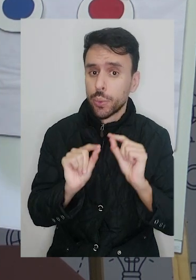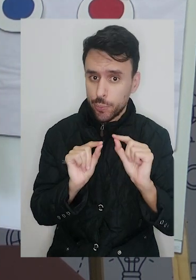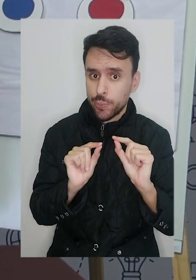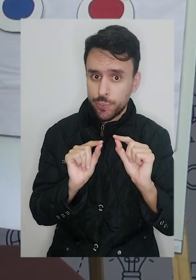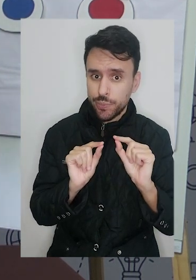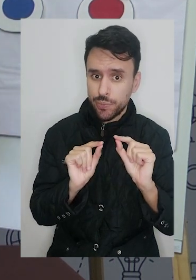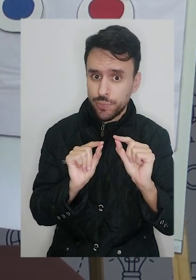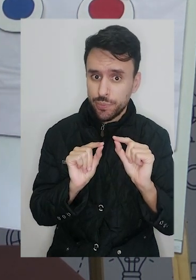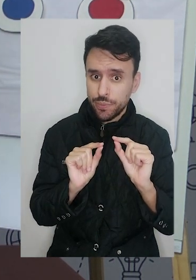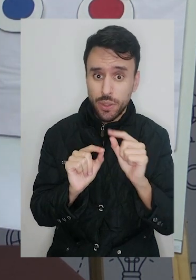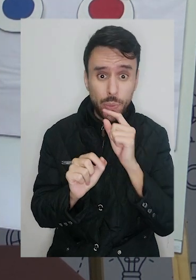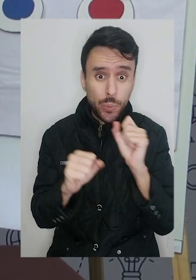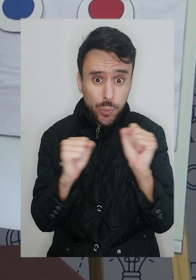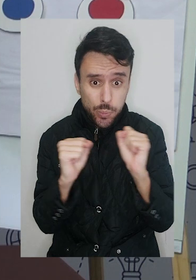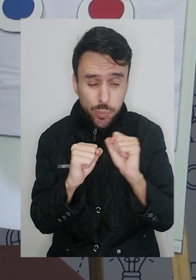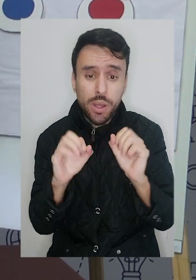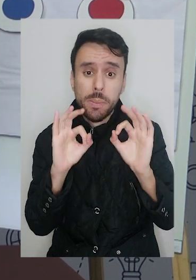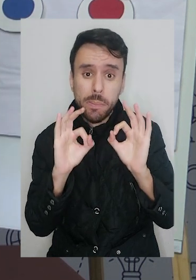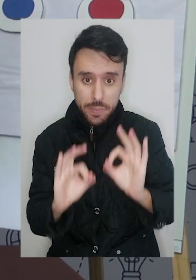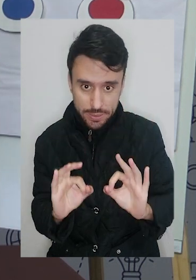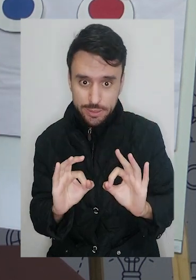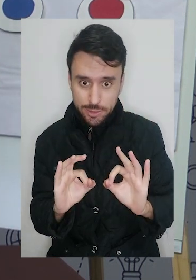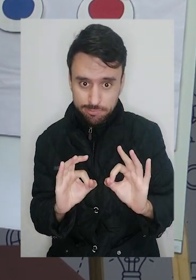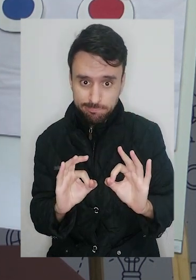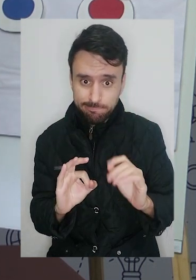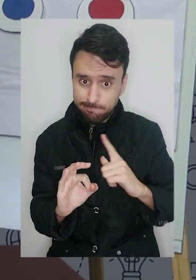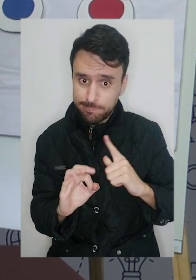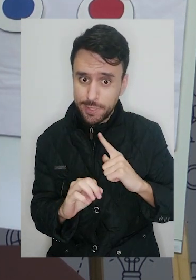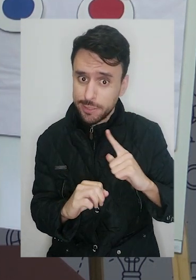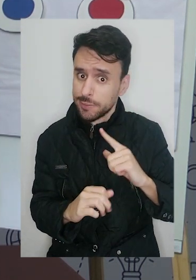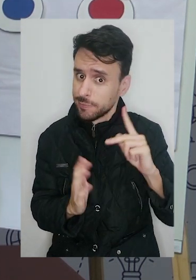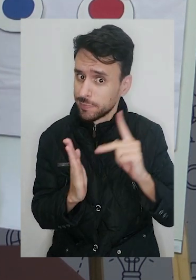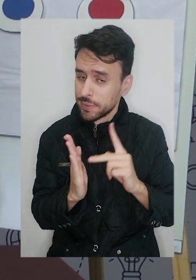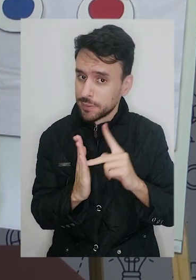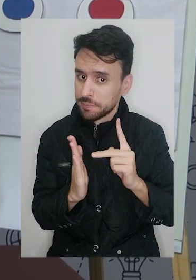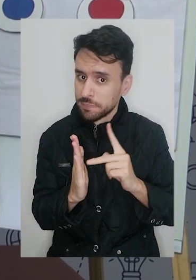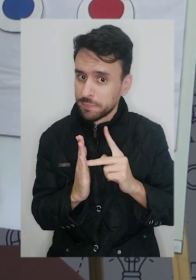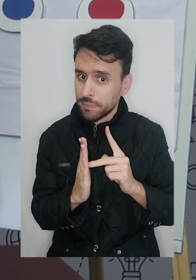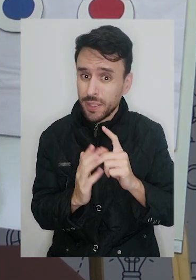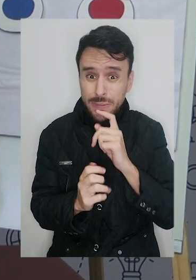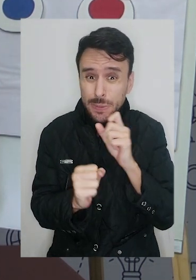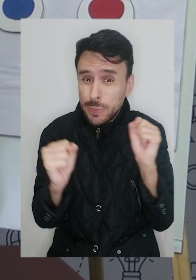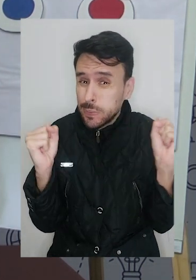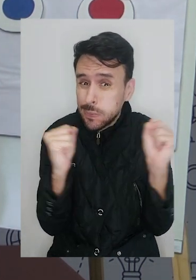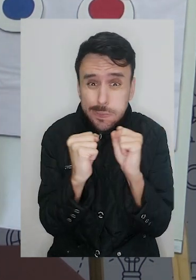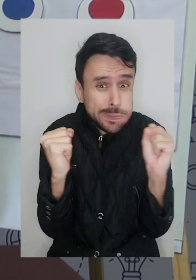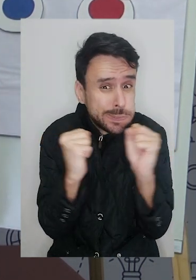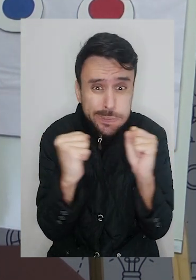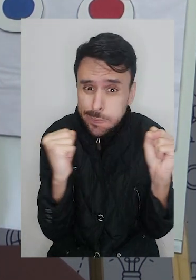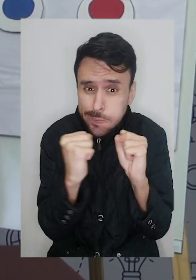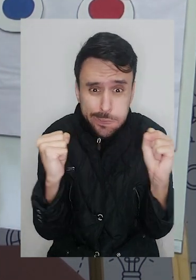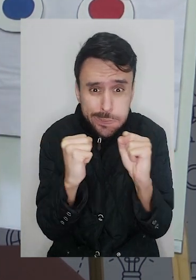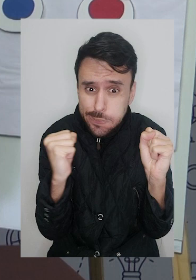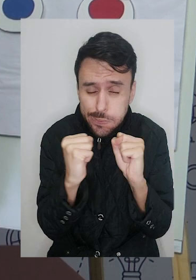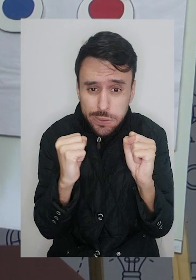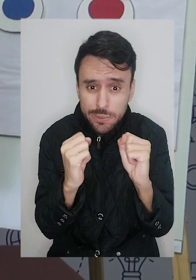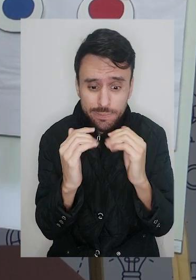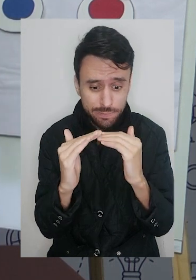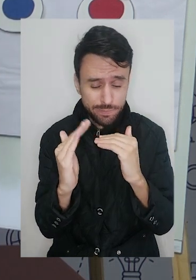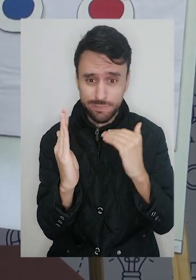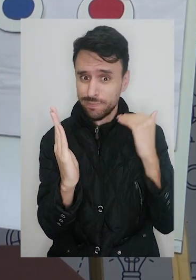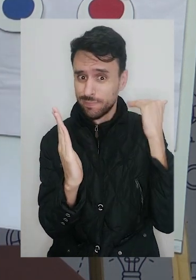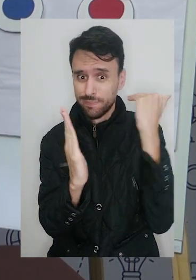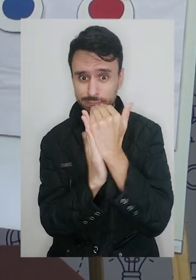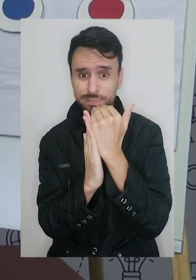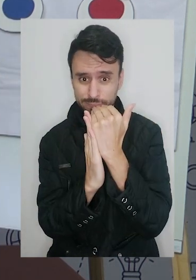que está frio. Está muito frio. Essa temperatura é muito frio mesmo. Por isso que a